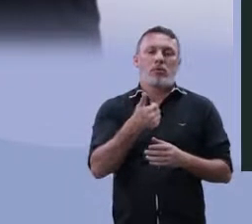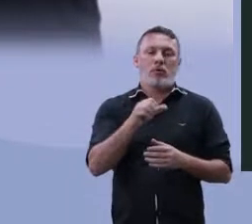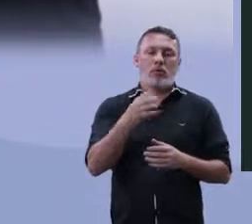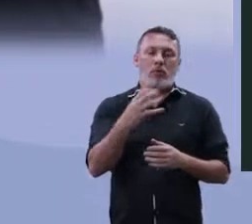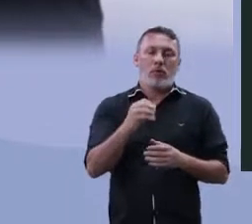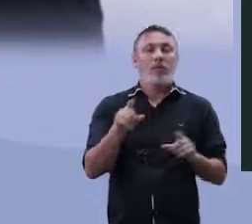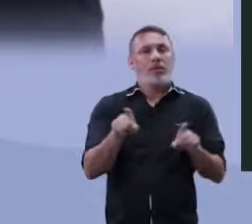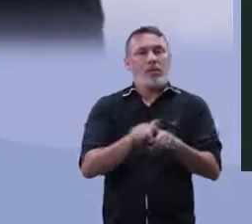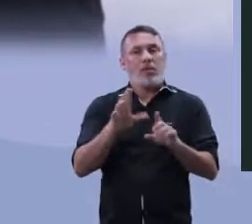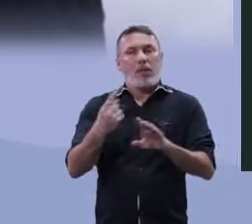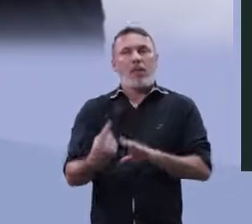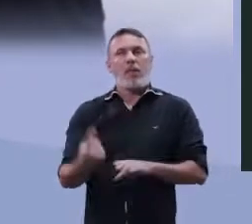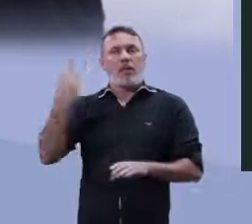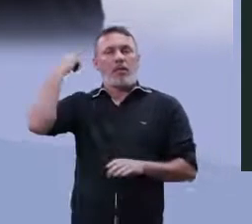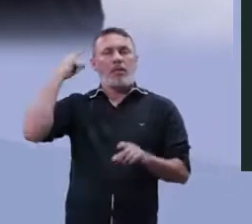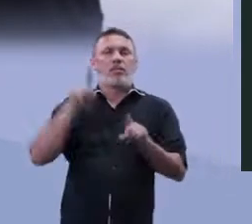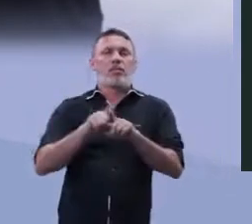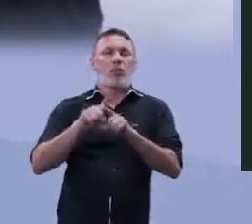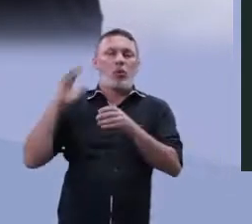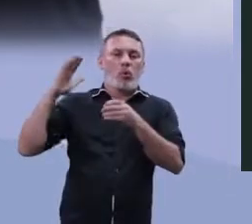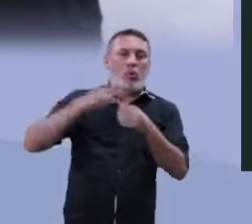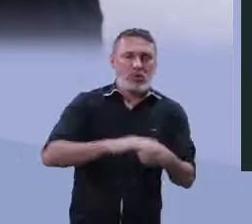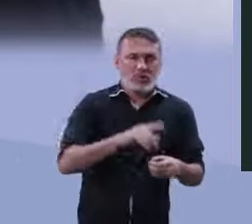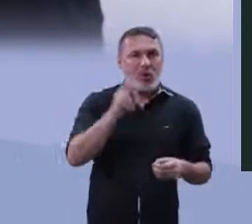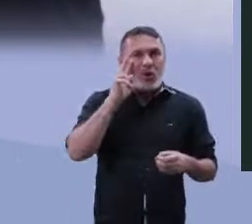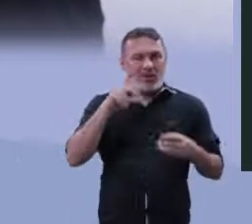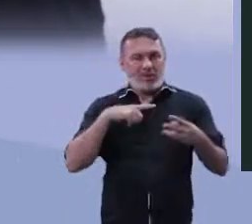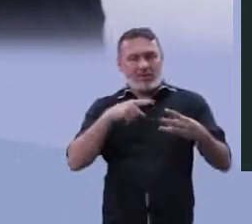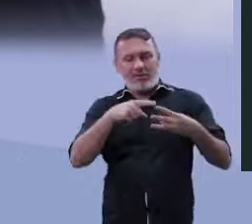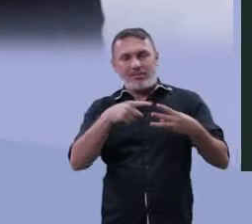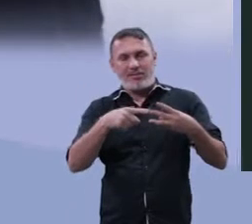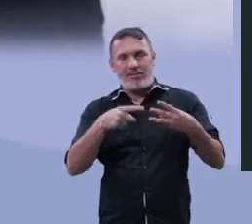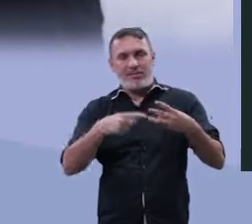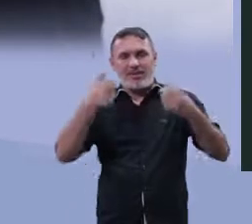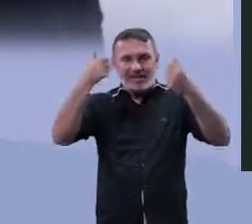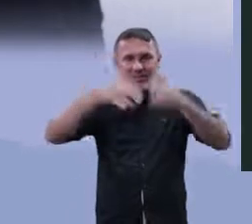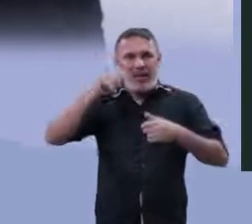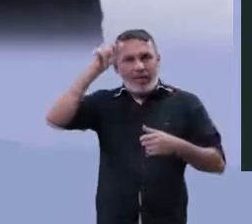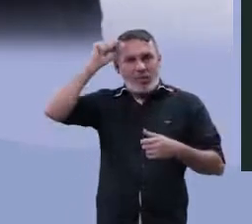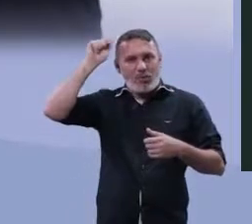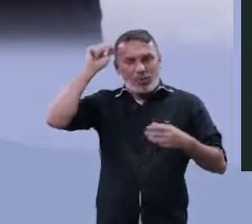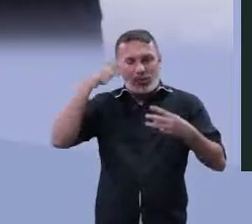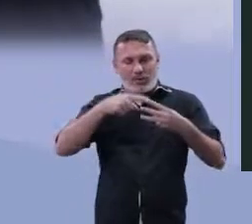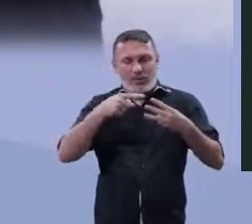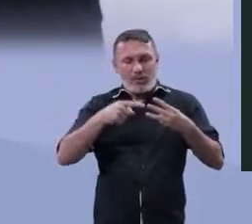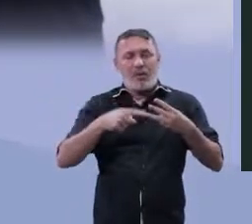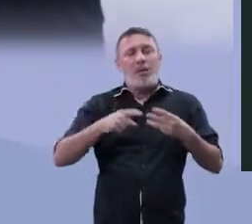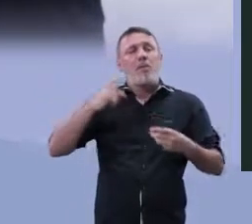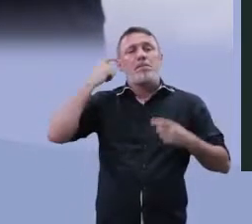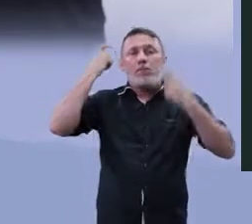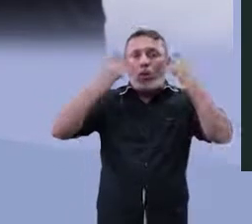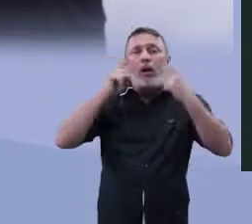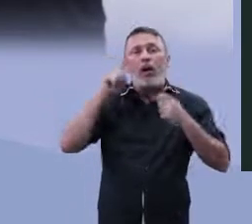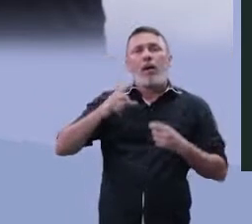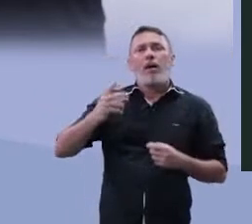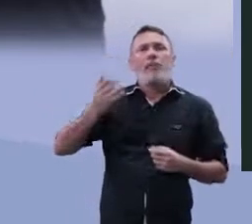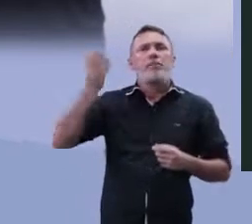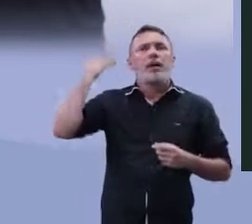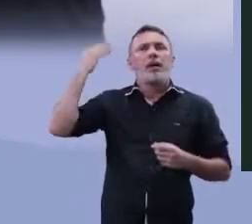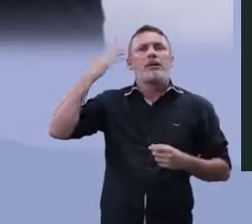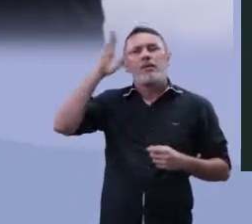essas referências também no passado colonial. Vocês vejam que o ponto de partida dos três autores é exatamente esse passado